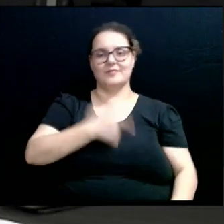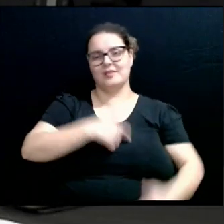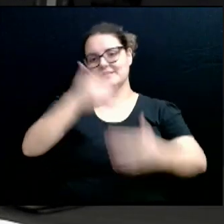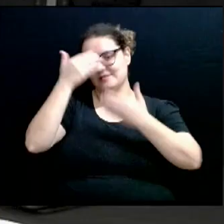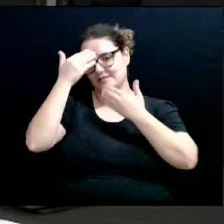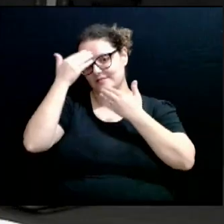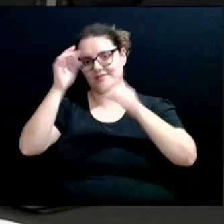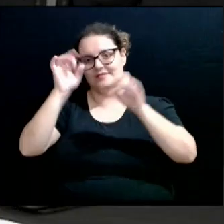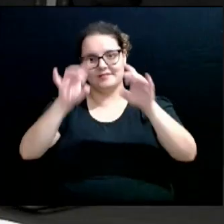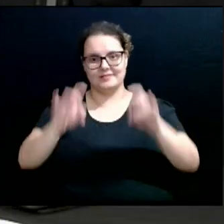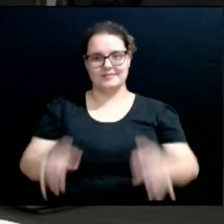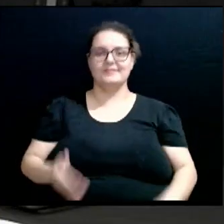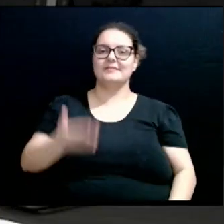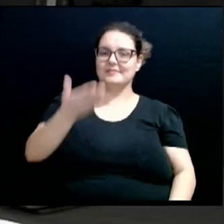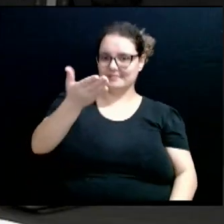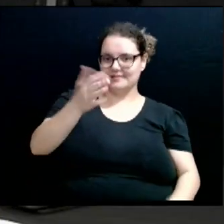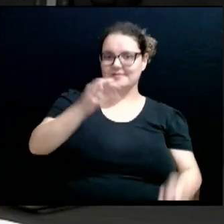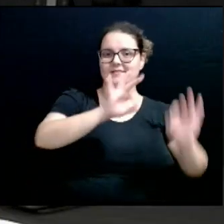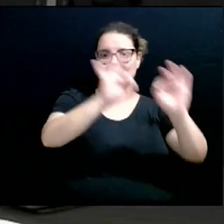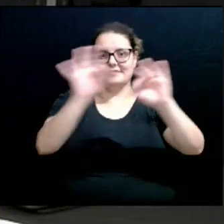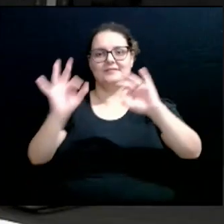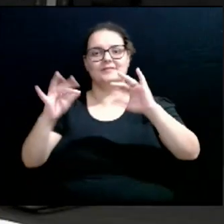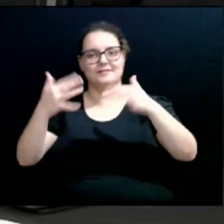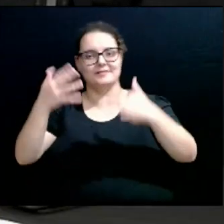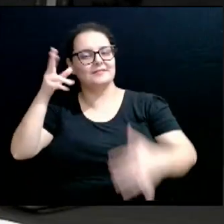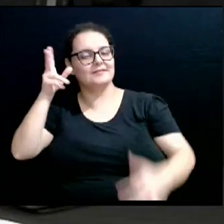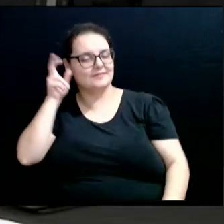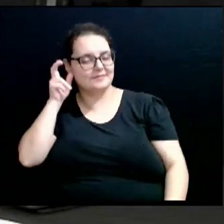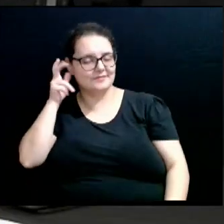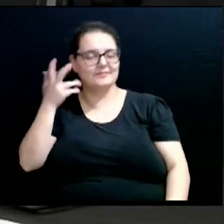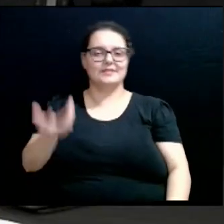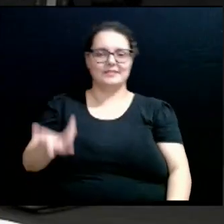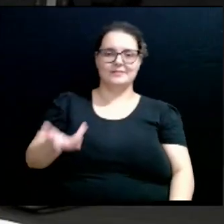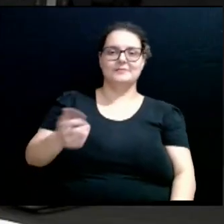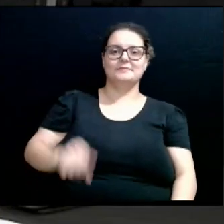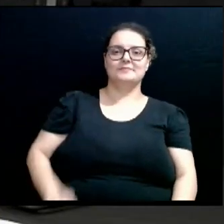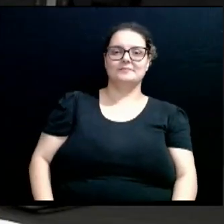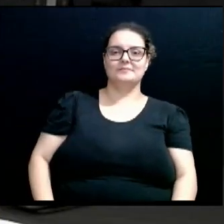a você que está nos ouvindo, a você que está nos assistindo e desde já